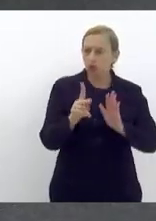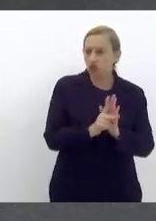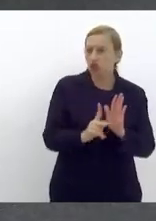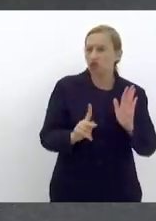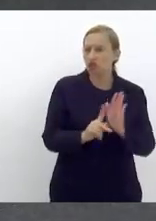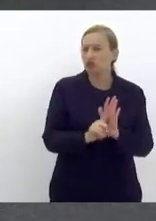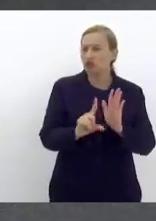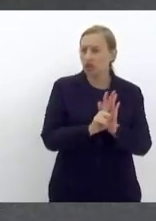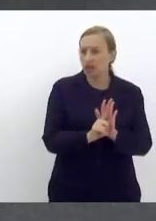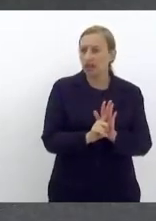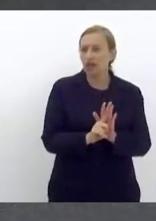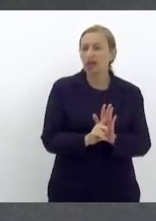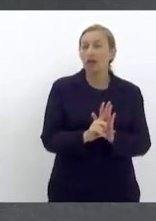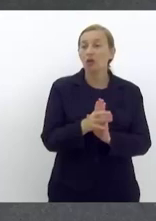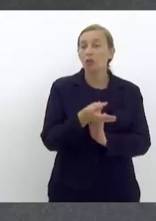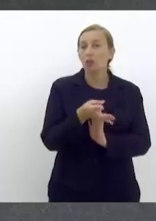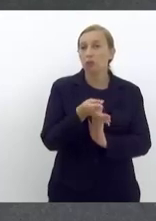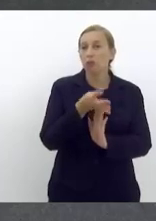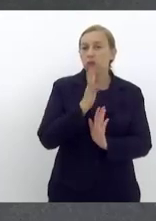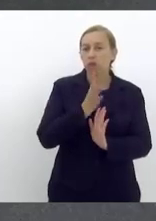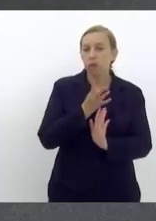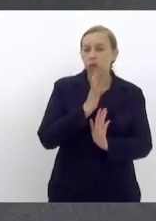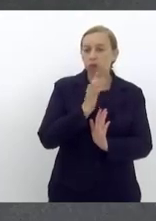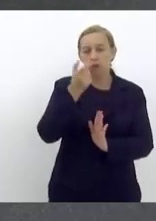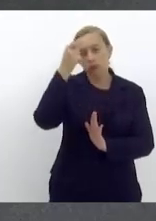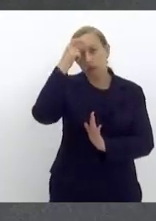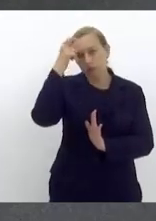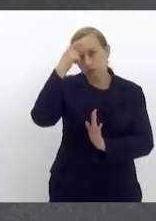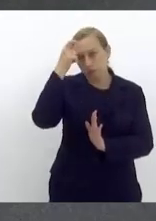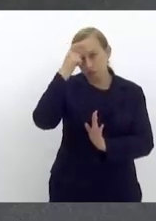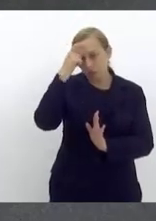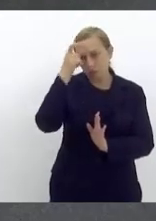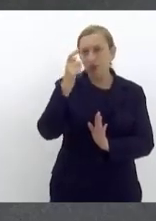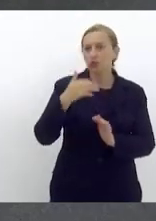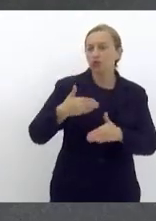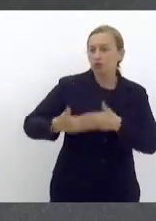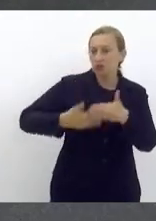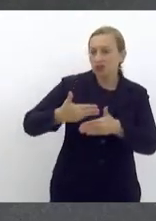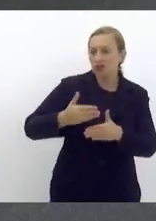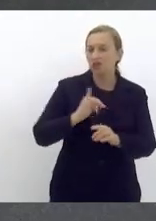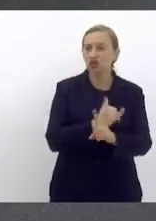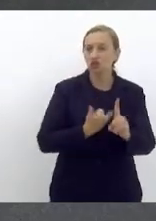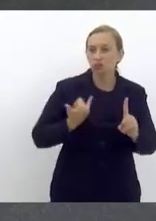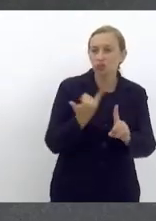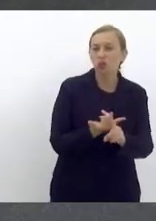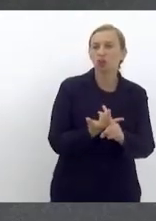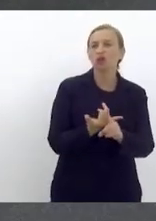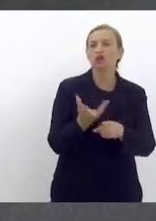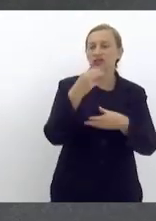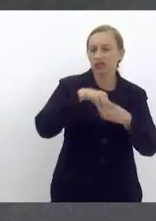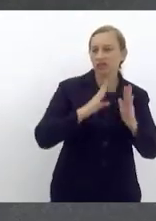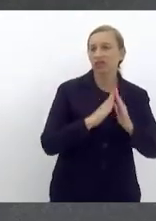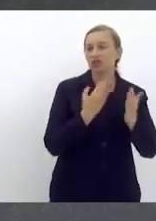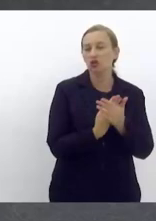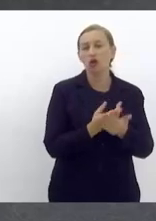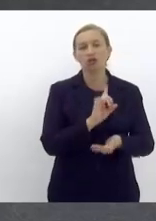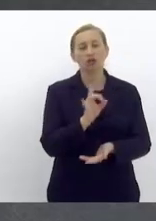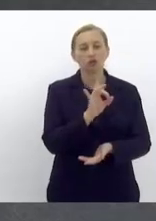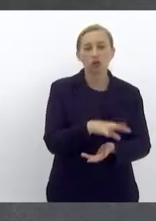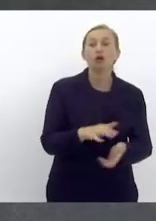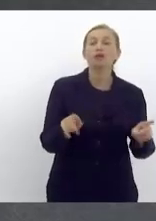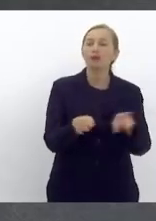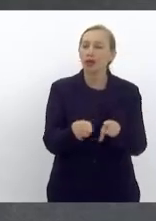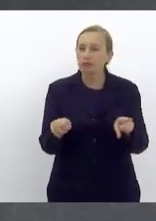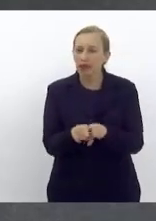lei, inclusive para reconhecer a conscientização sobre o processo de bullying nas escolas, mas não só isso,